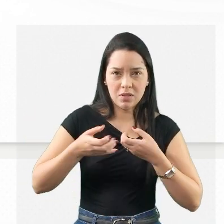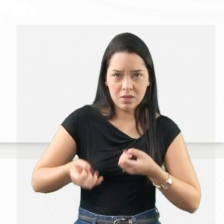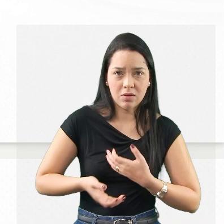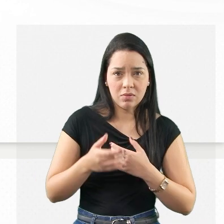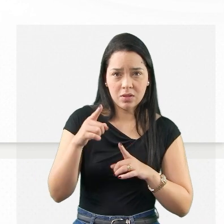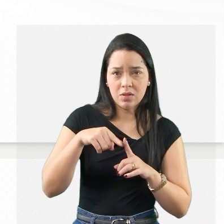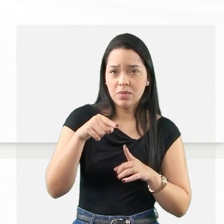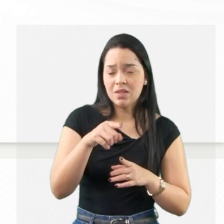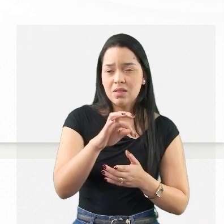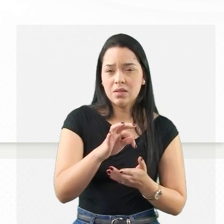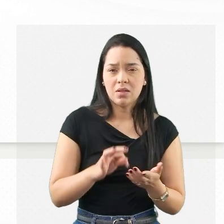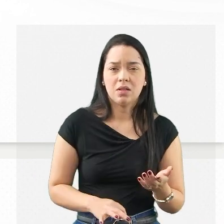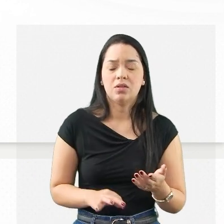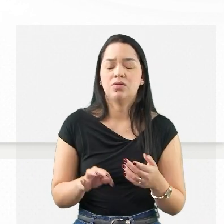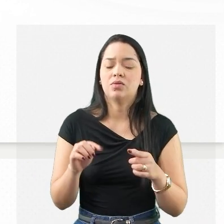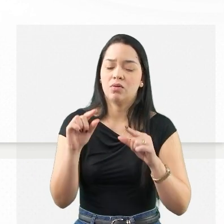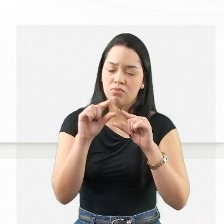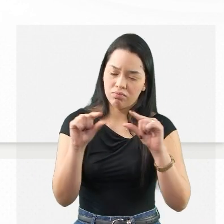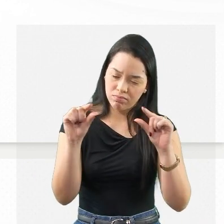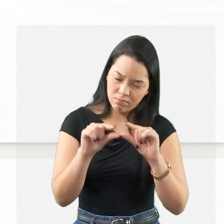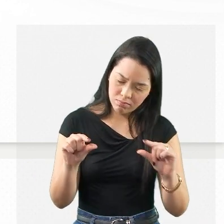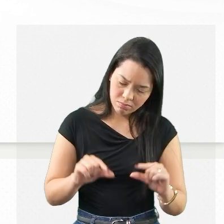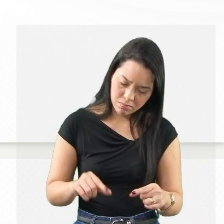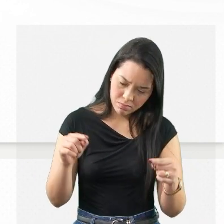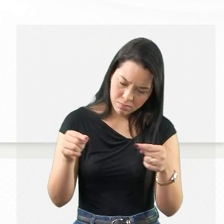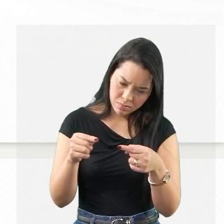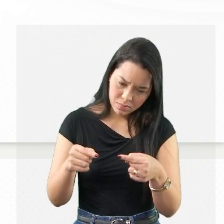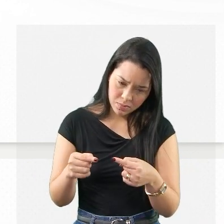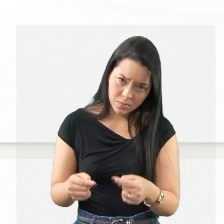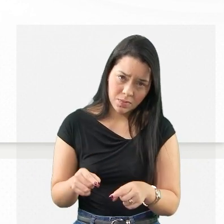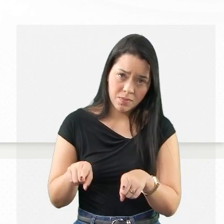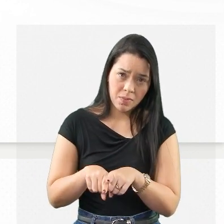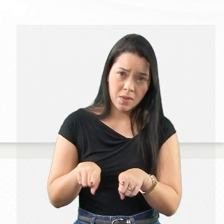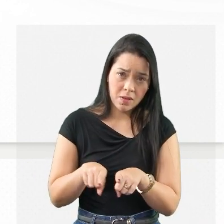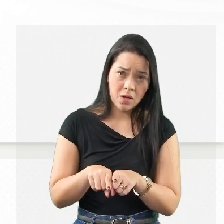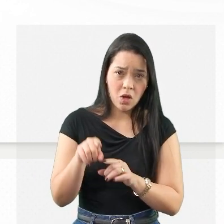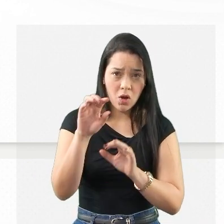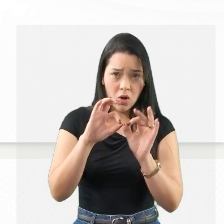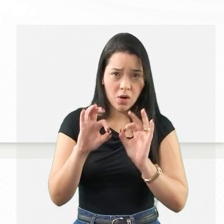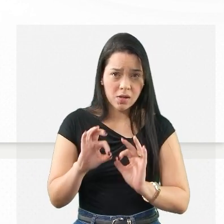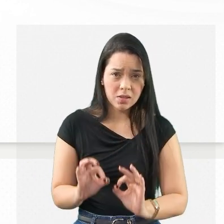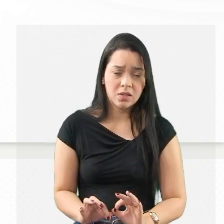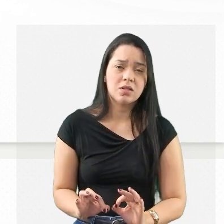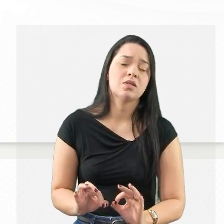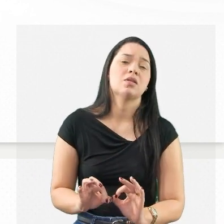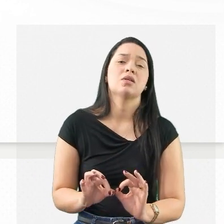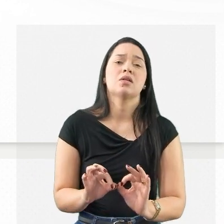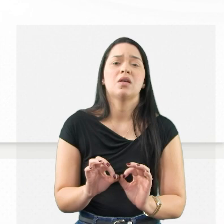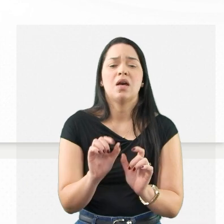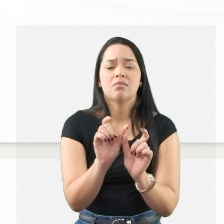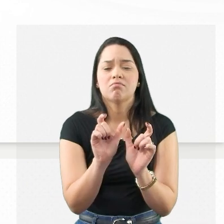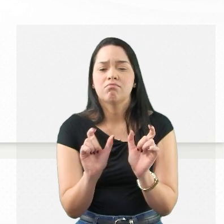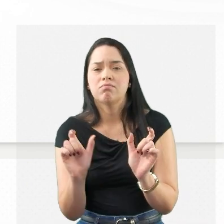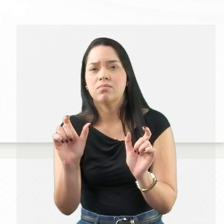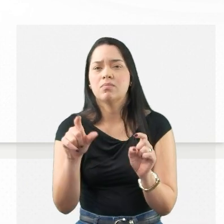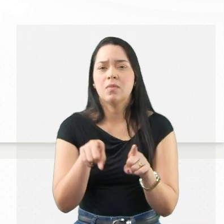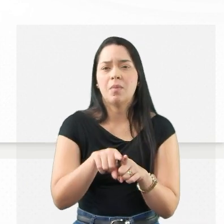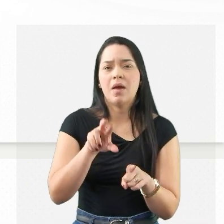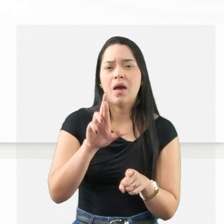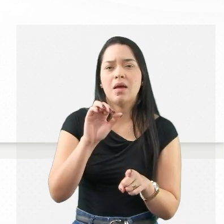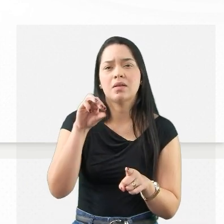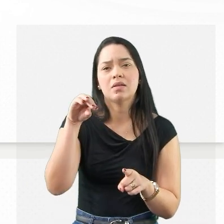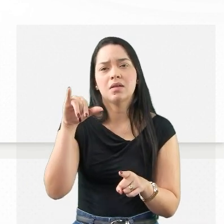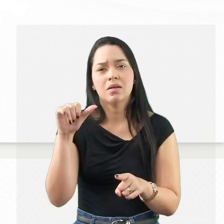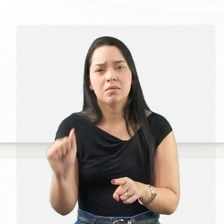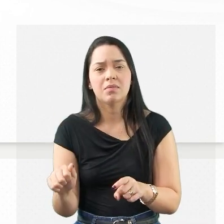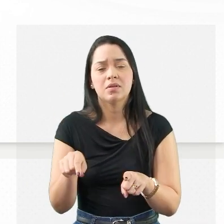desse texto. Então, versos rimados, métrica regular, né? Muito bem organizada, as sílabas, às vezes as rimas sendo